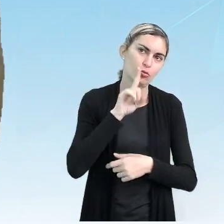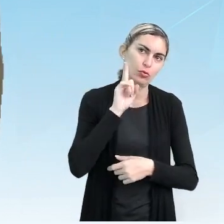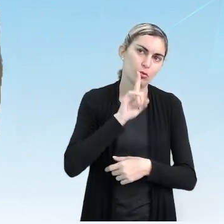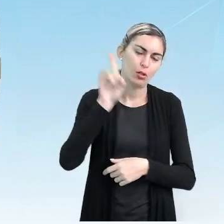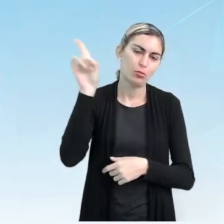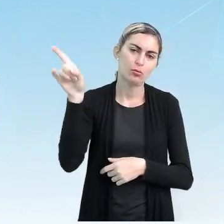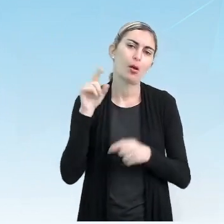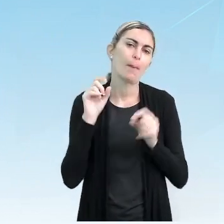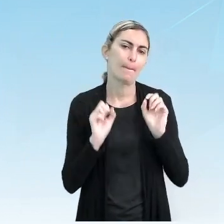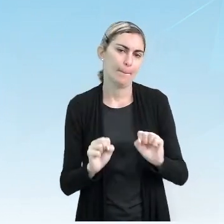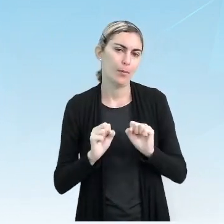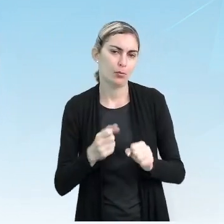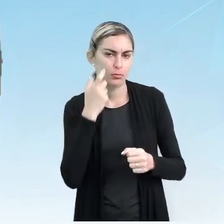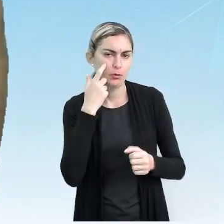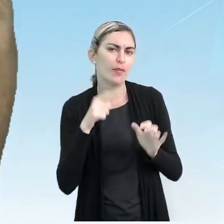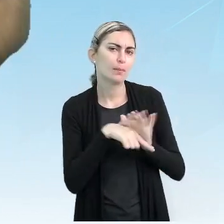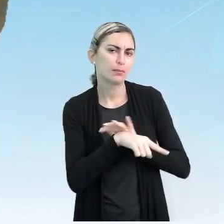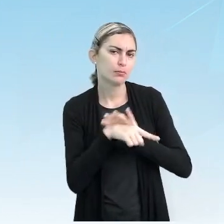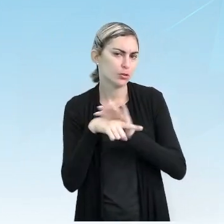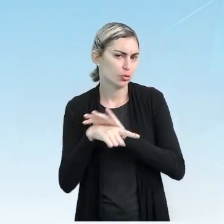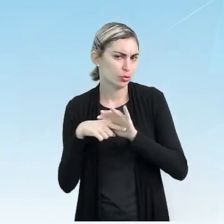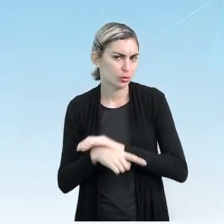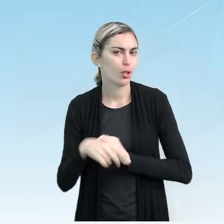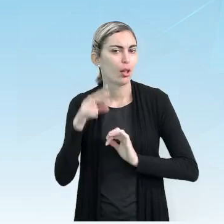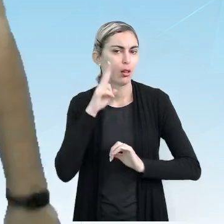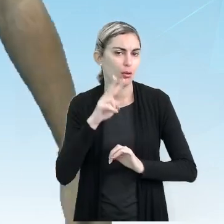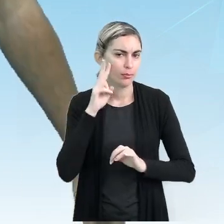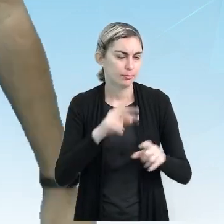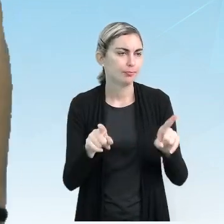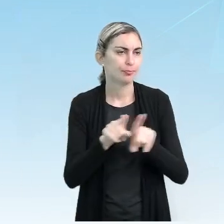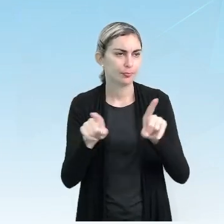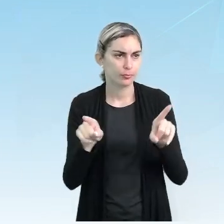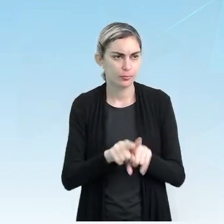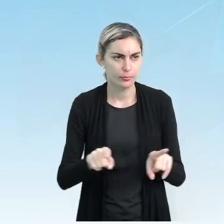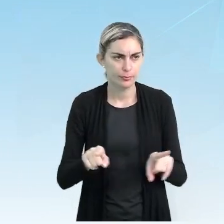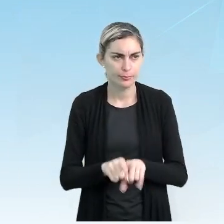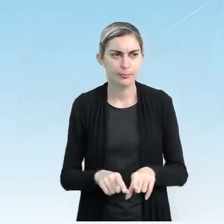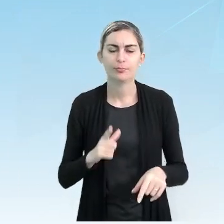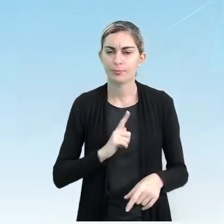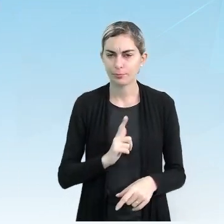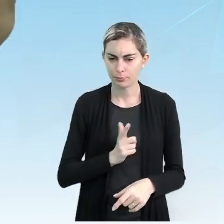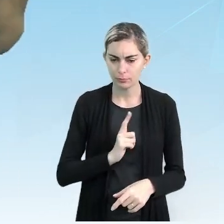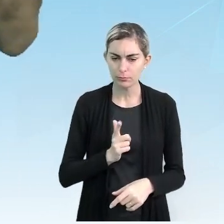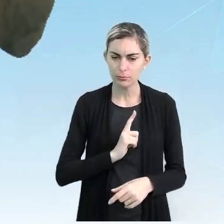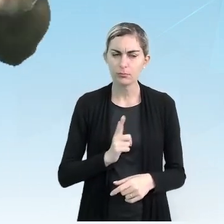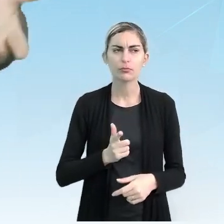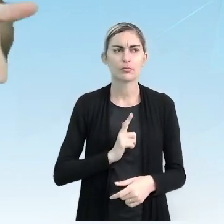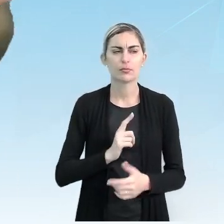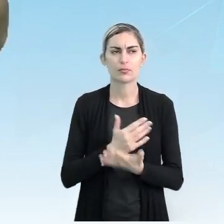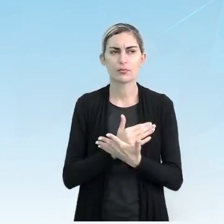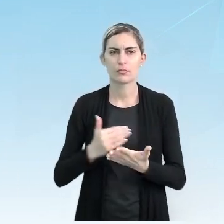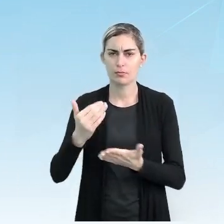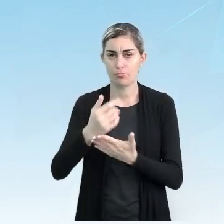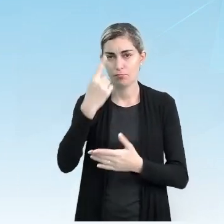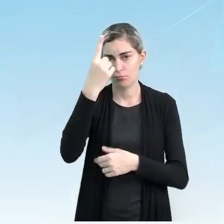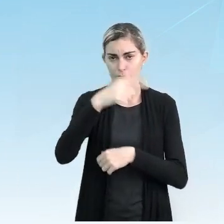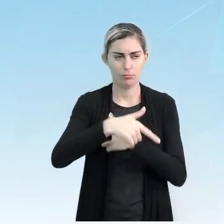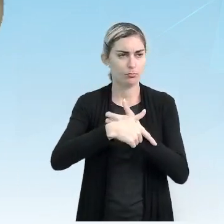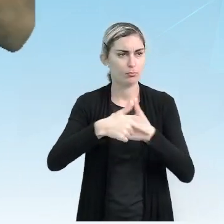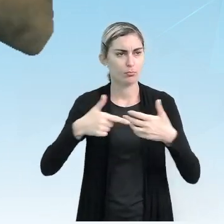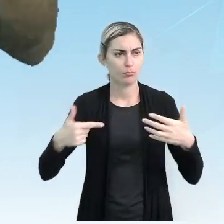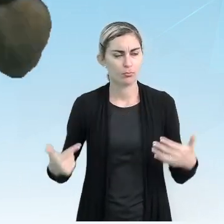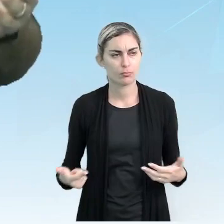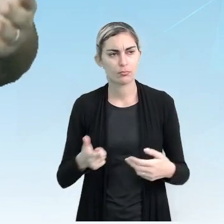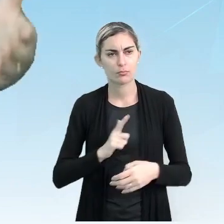Unidos. Poderia haver essa pesquisa. Exatamente. É bom lembrar também, professor, que existe mais de uma moral. Ou seja, nós